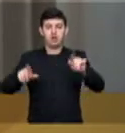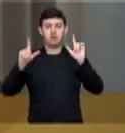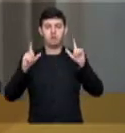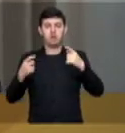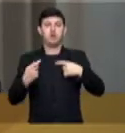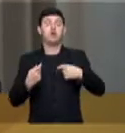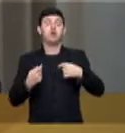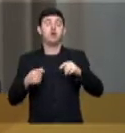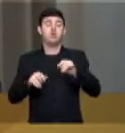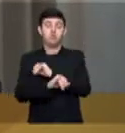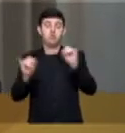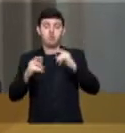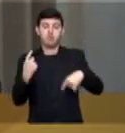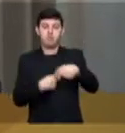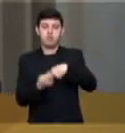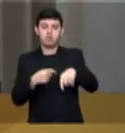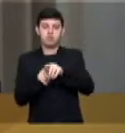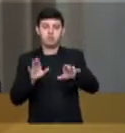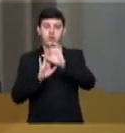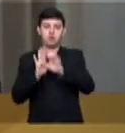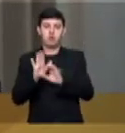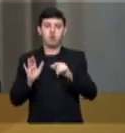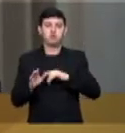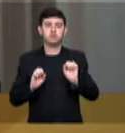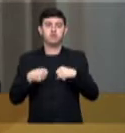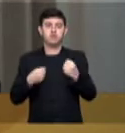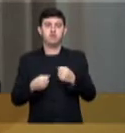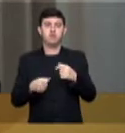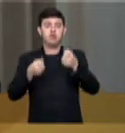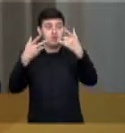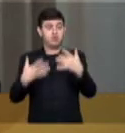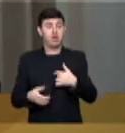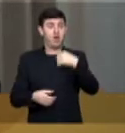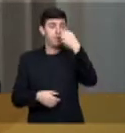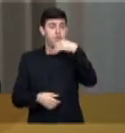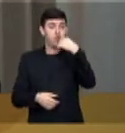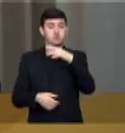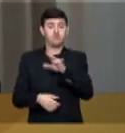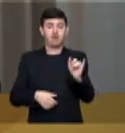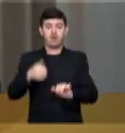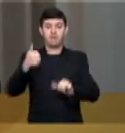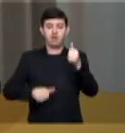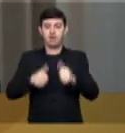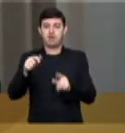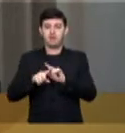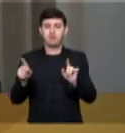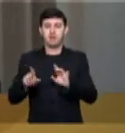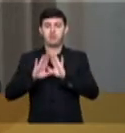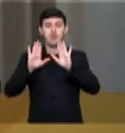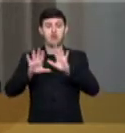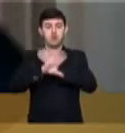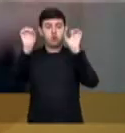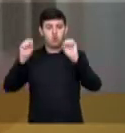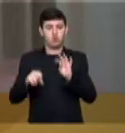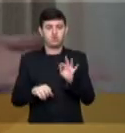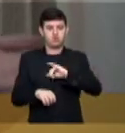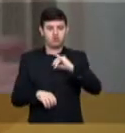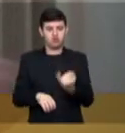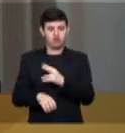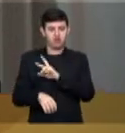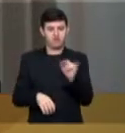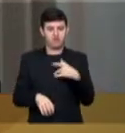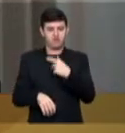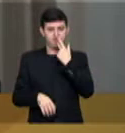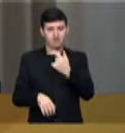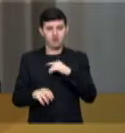deixou claro que tem que se punir o abuso. E o abuso, ele se olha caso a caso. O STJ nem poderia dizer que tudo está